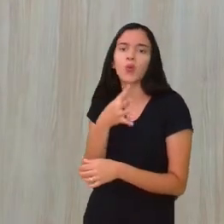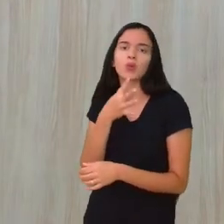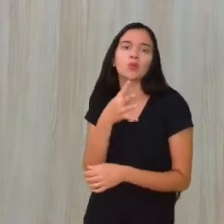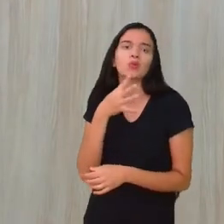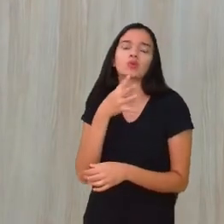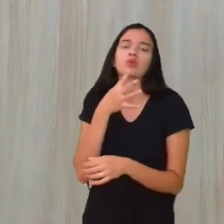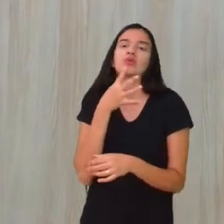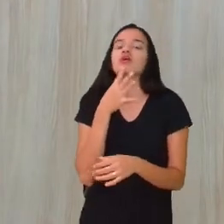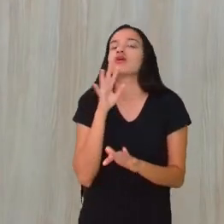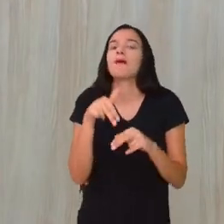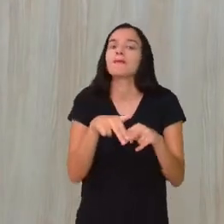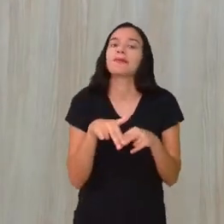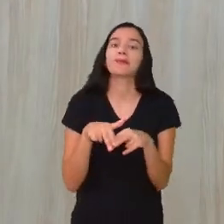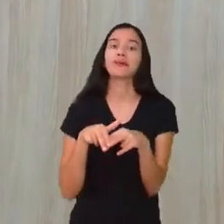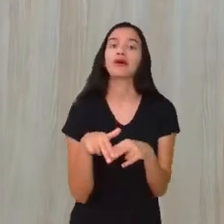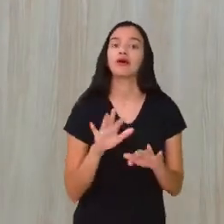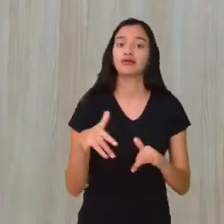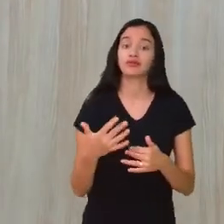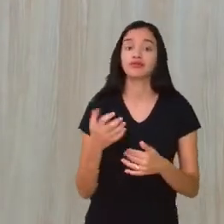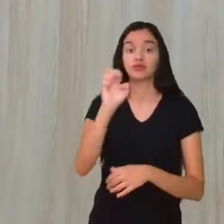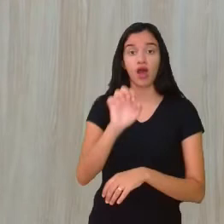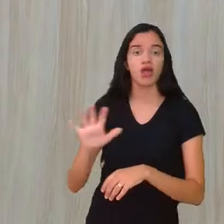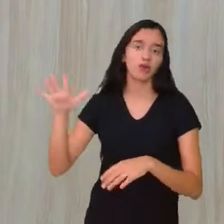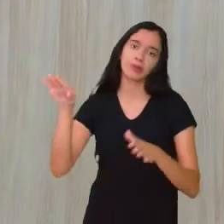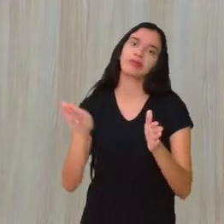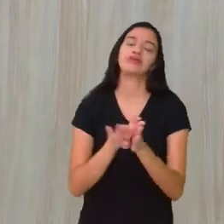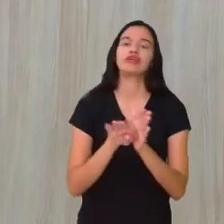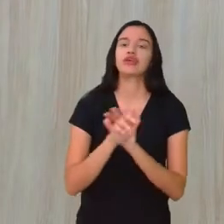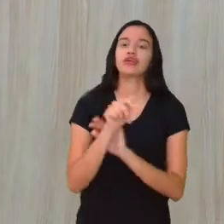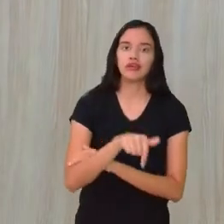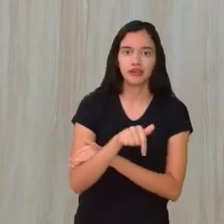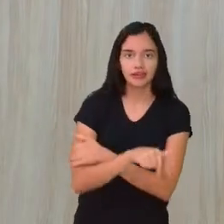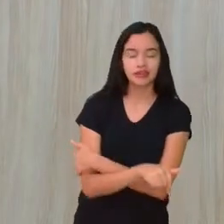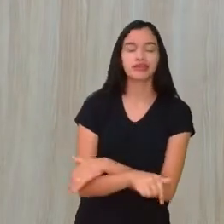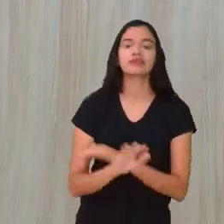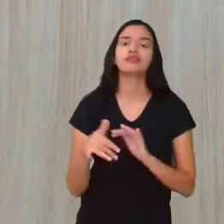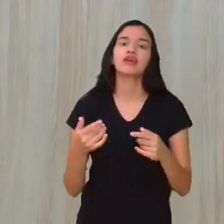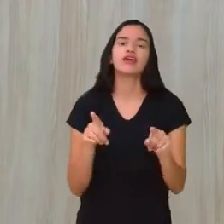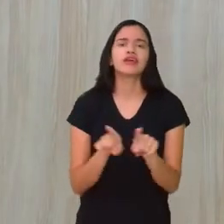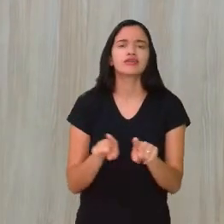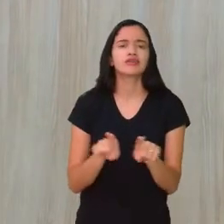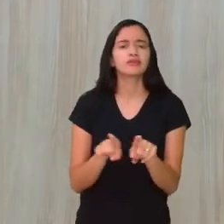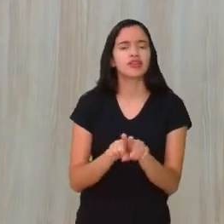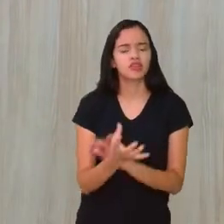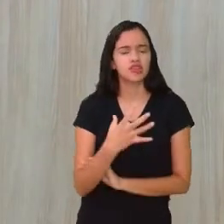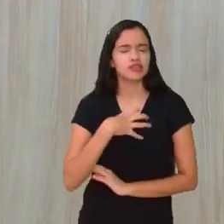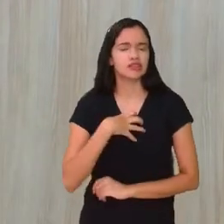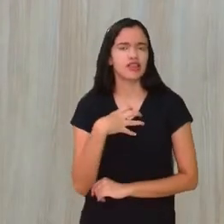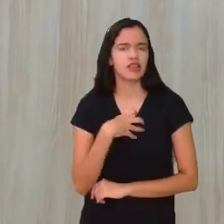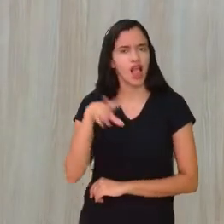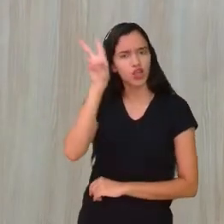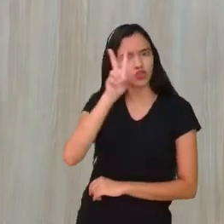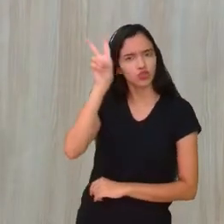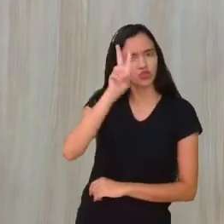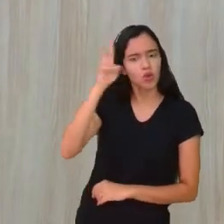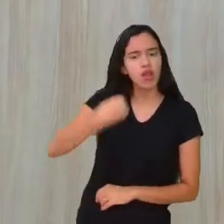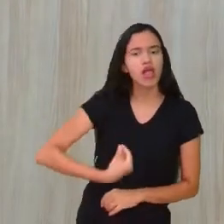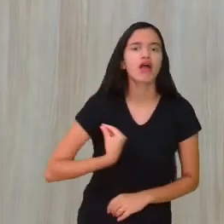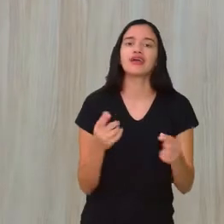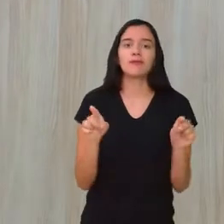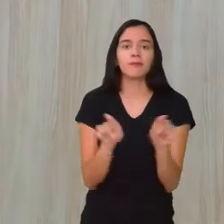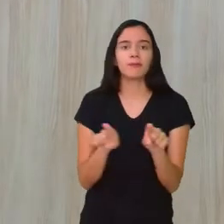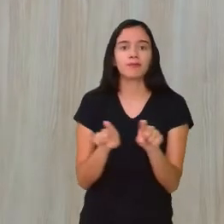E essa celebração, né, do Dia dos Mortos mexicana, ela é considerada patrimônio